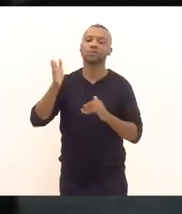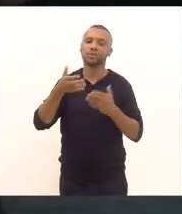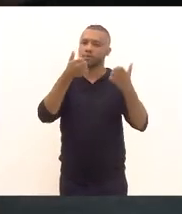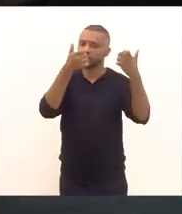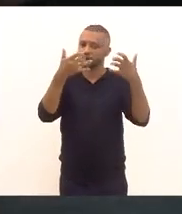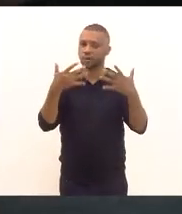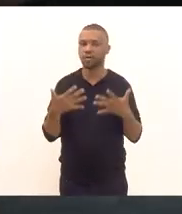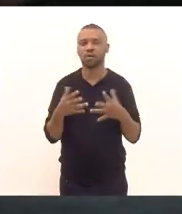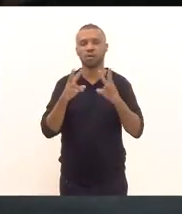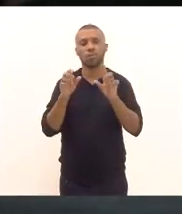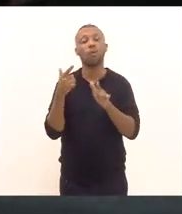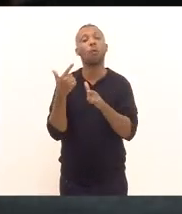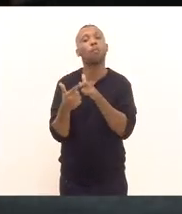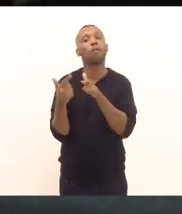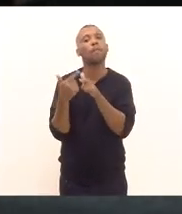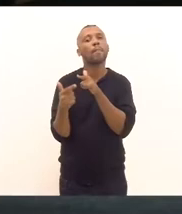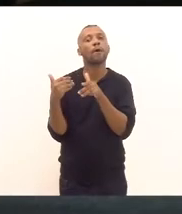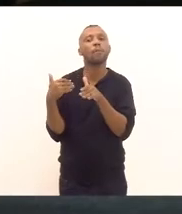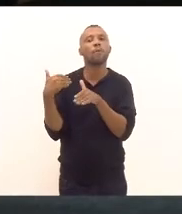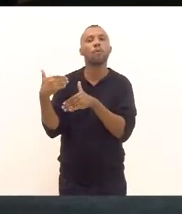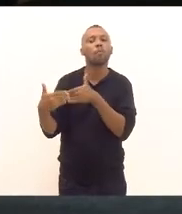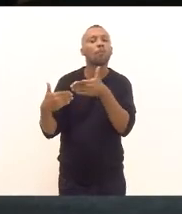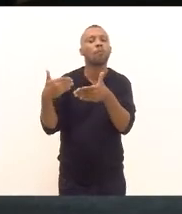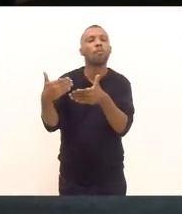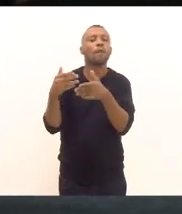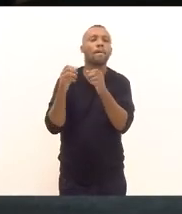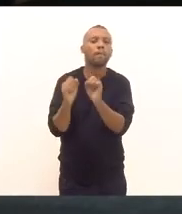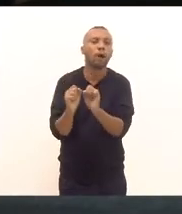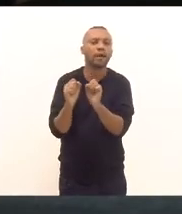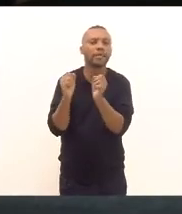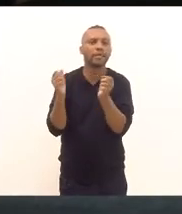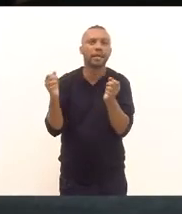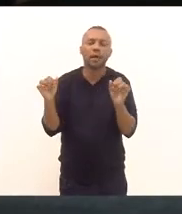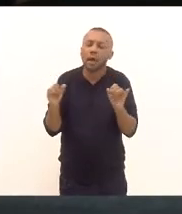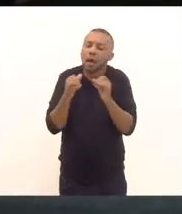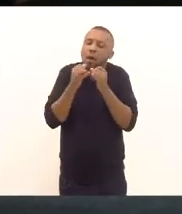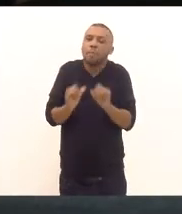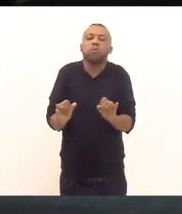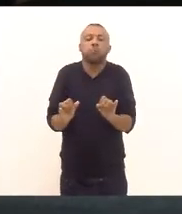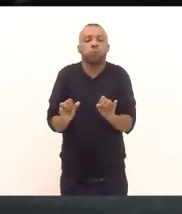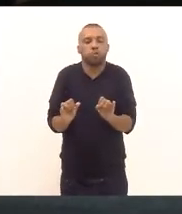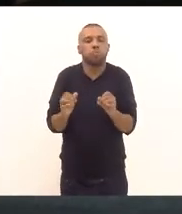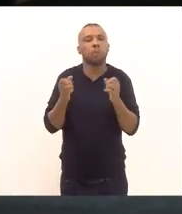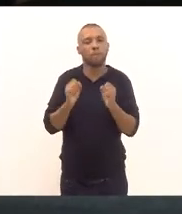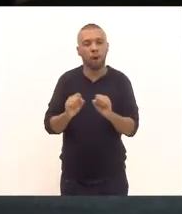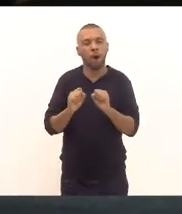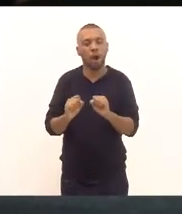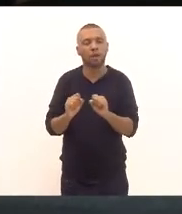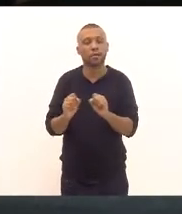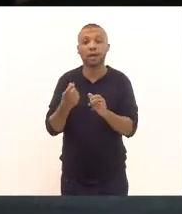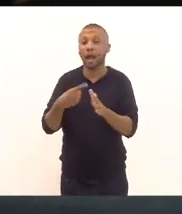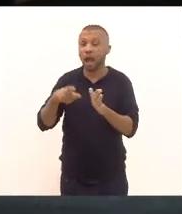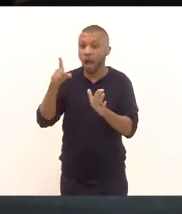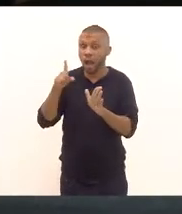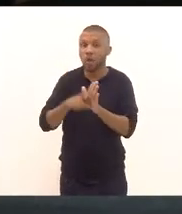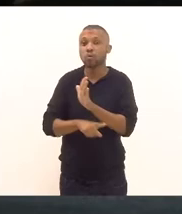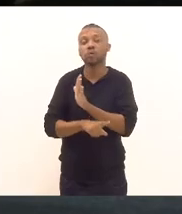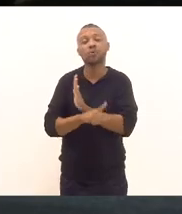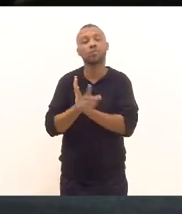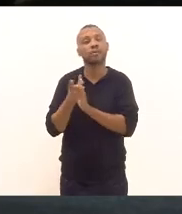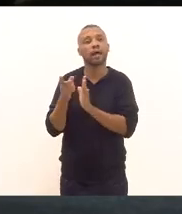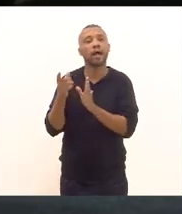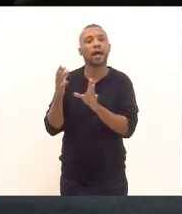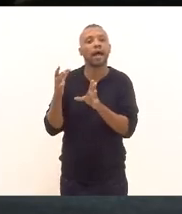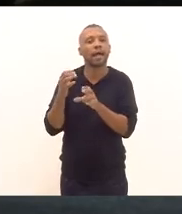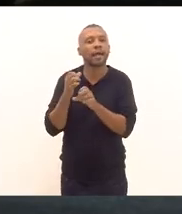isso e as consequências podem ser drásticas porque a redução das